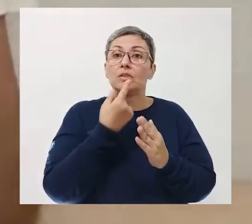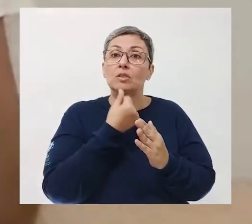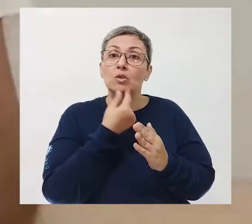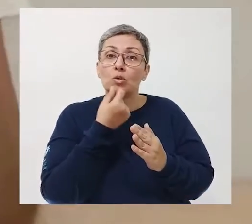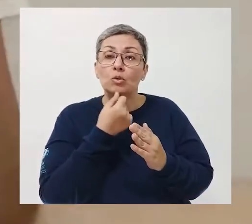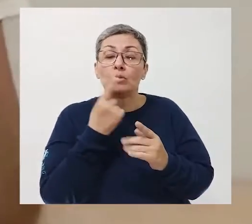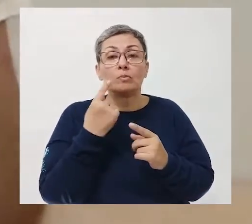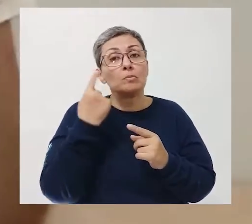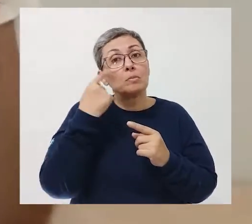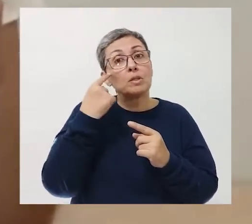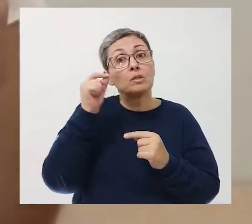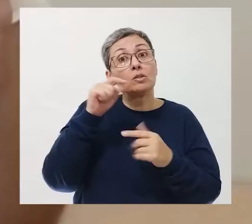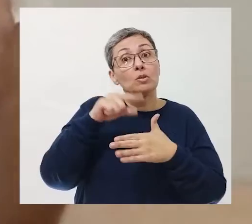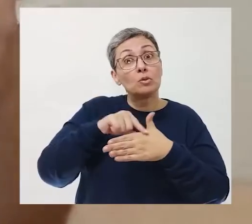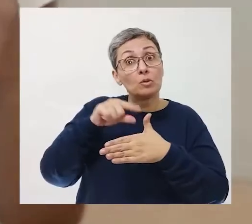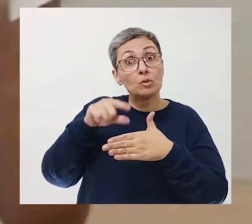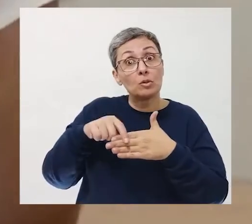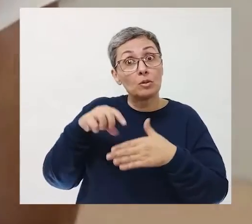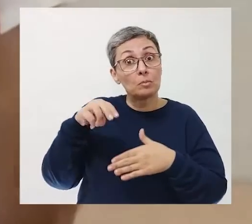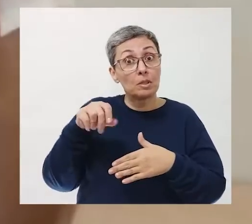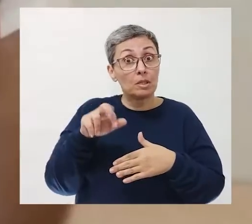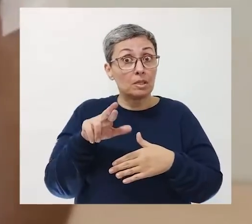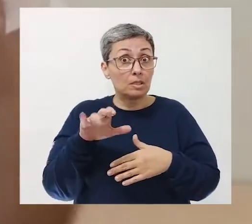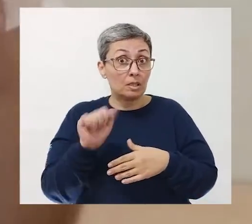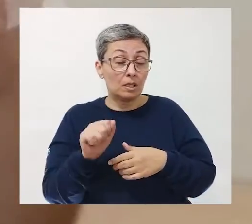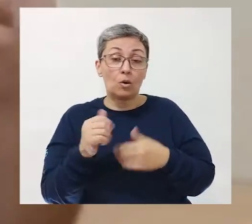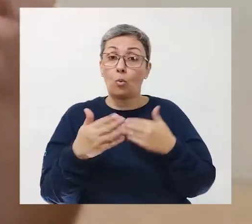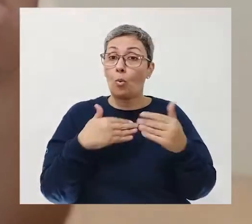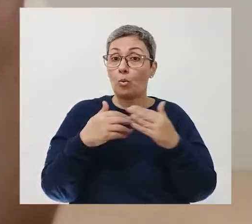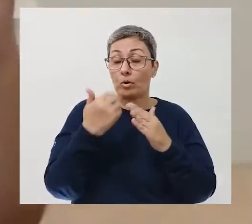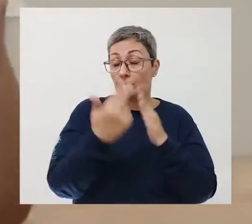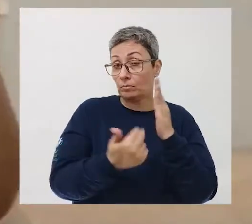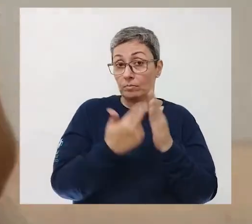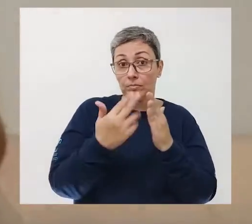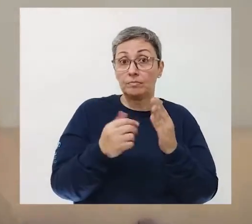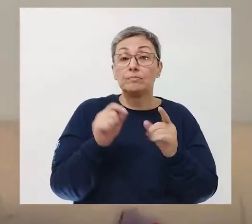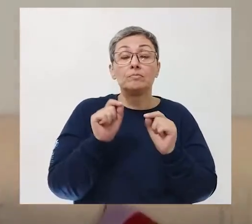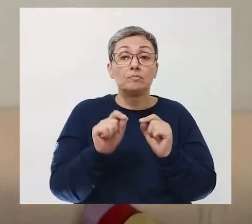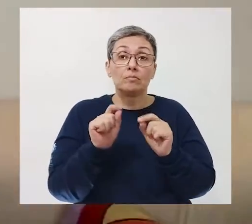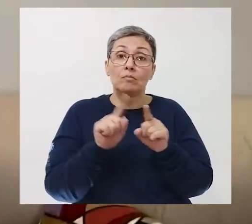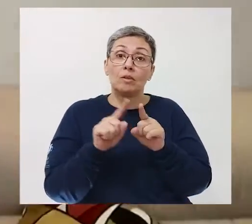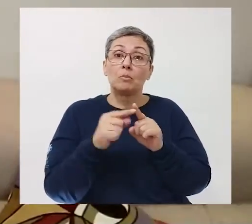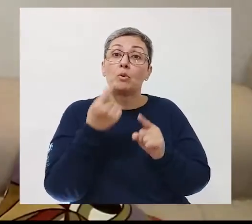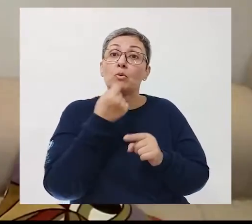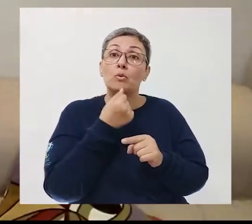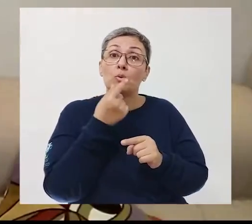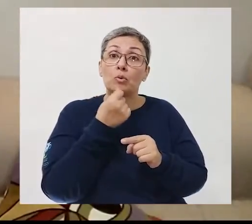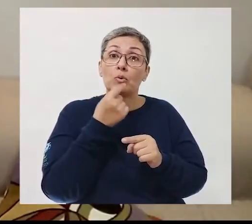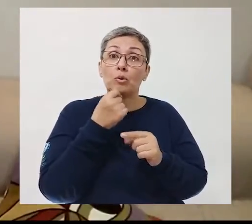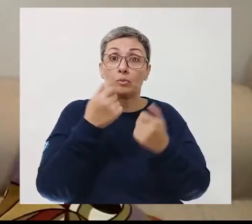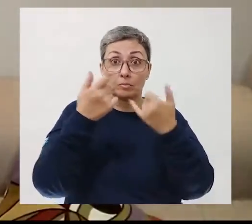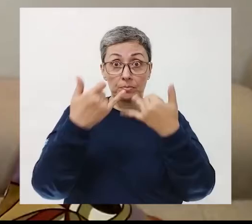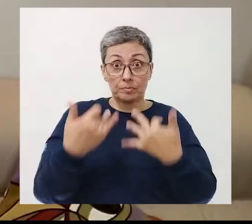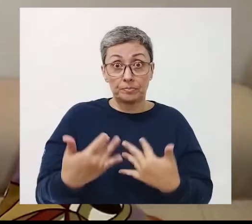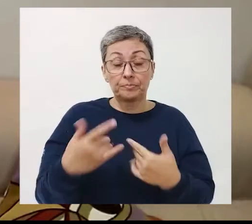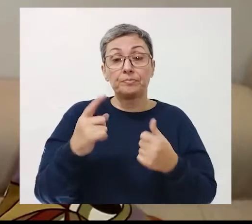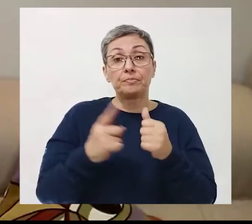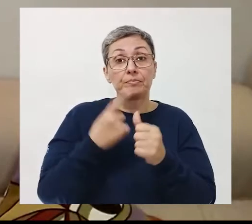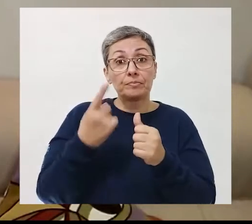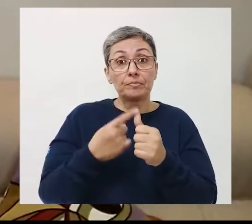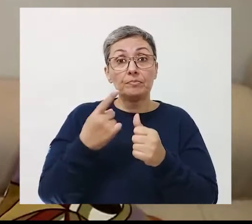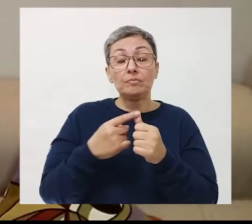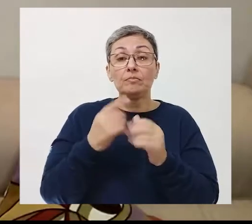pensando aí no cordel da Maria do Carmo, pode ser qualquer desenho. Então, aí vocês podem usar o lápis, como eu tô explicando pra vocês. Primeiro vocês vão